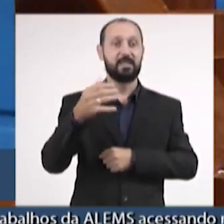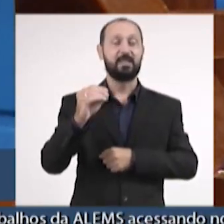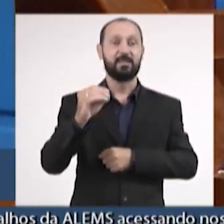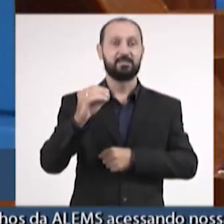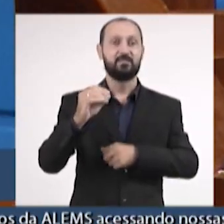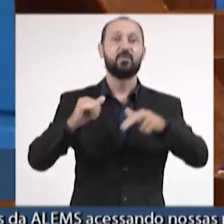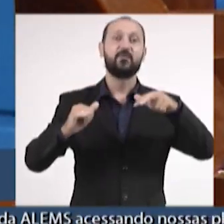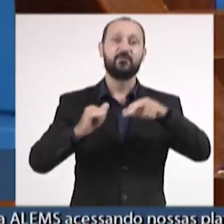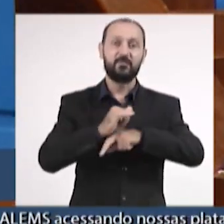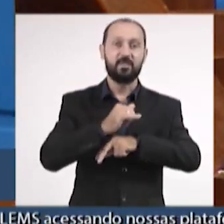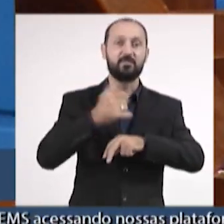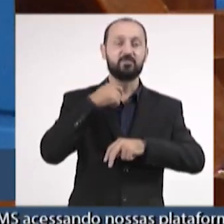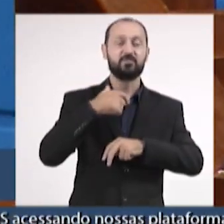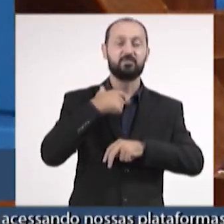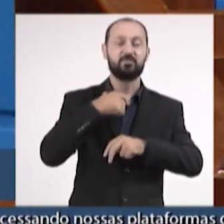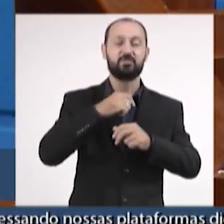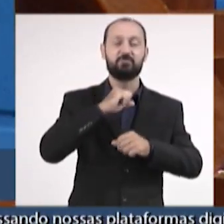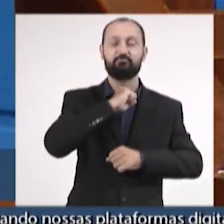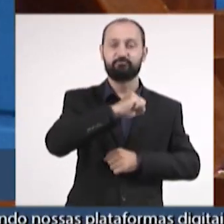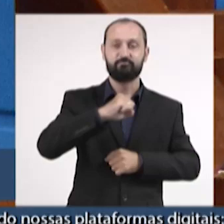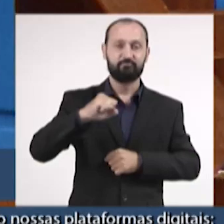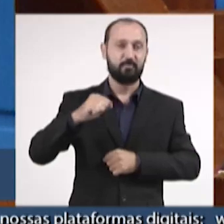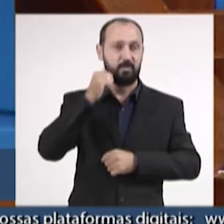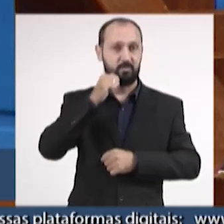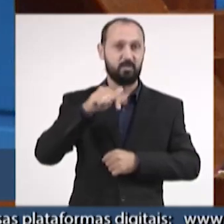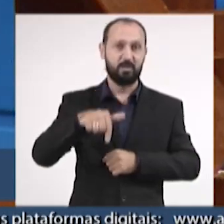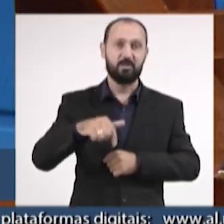foram vítimas de feminicídio no Brasil.